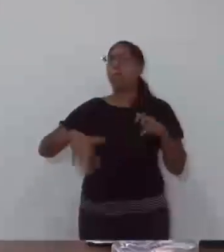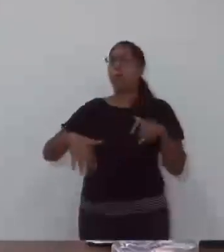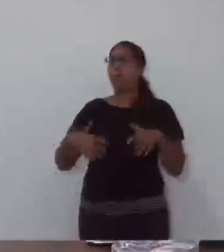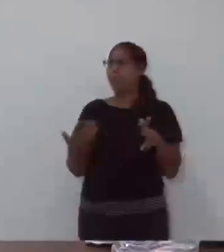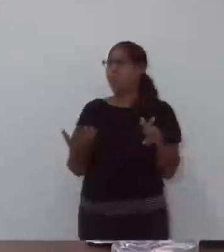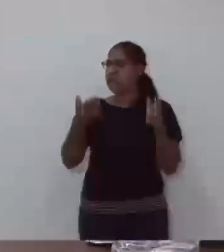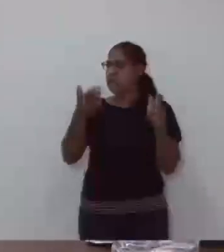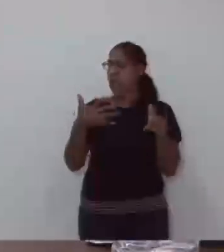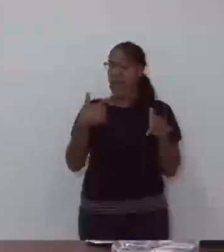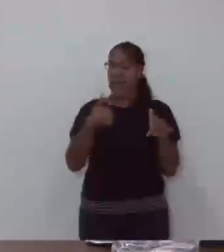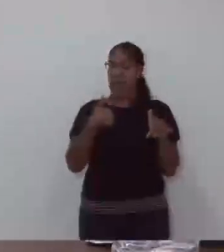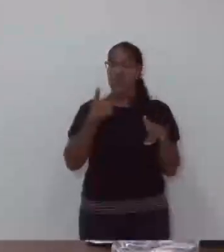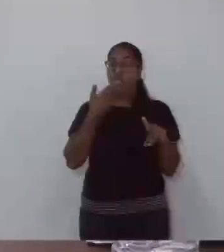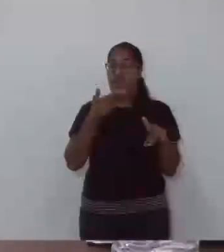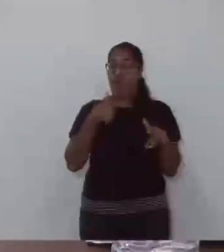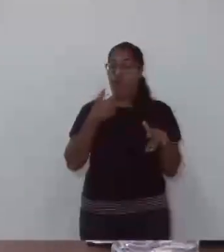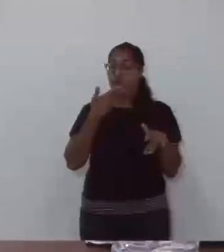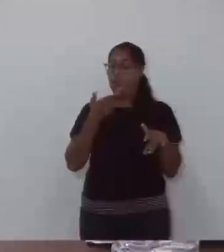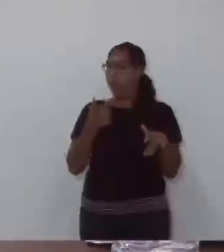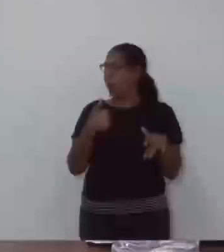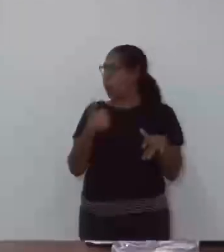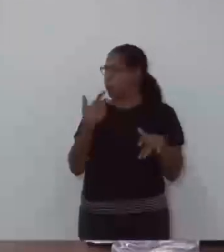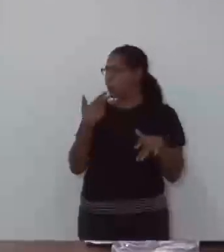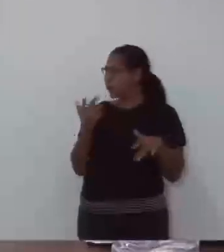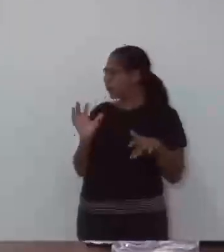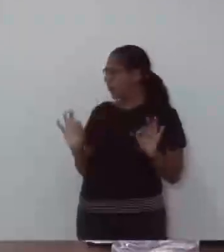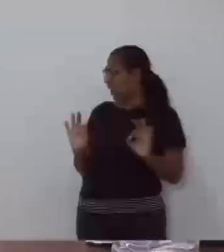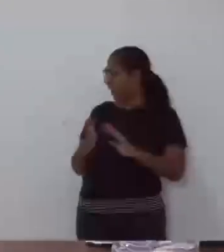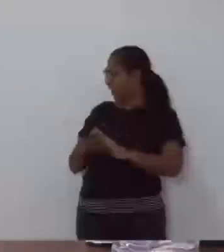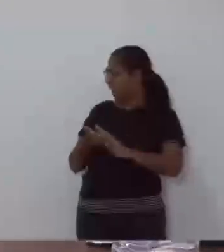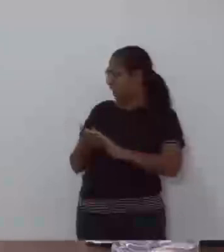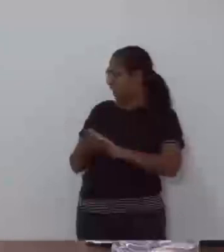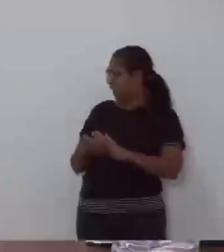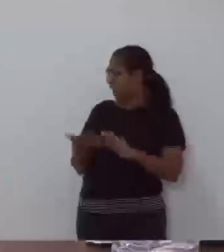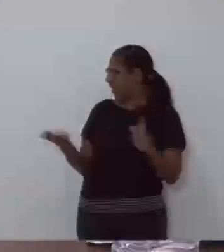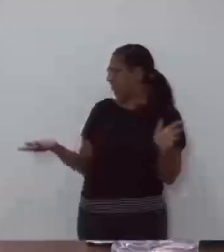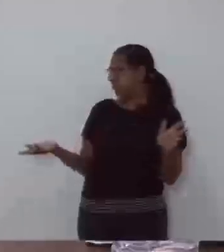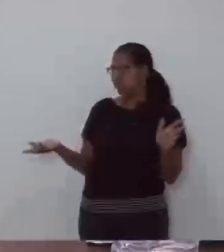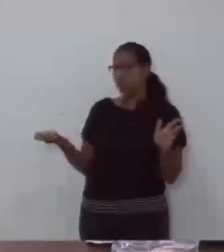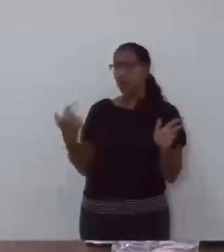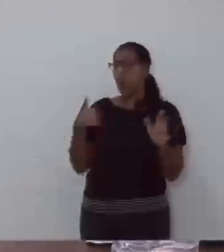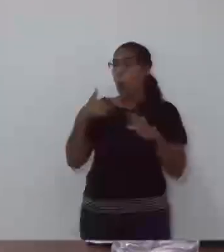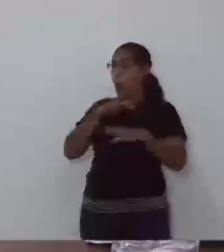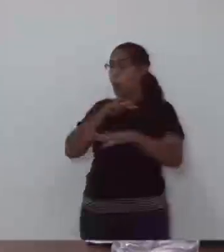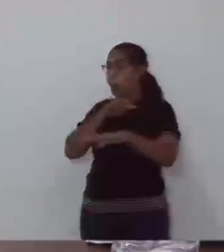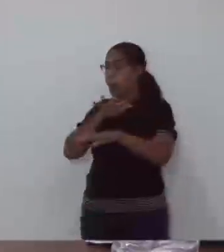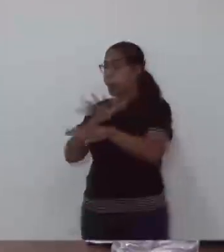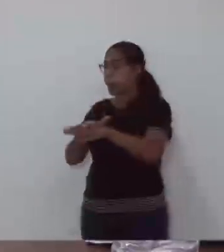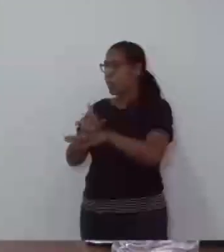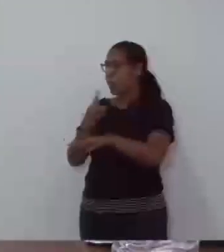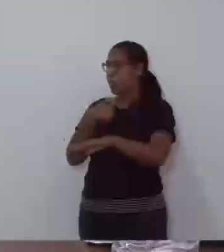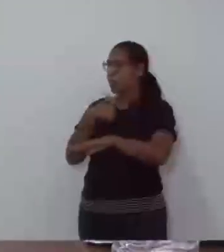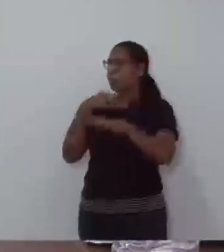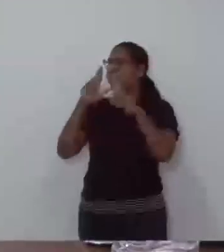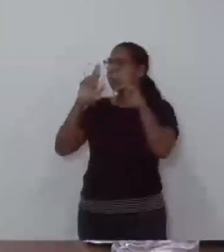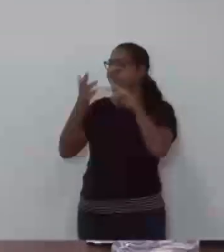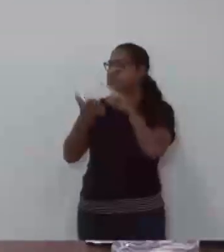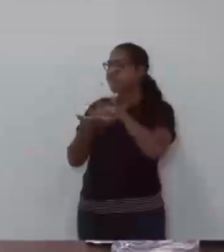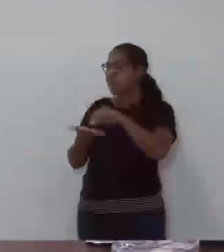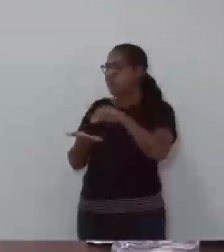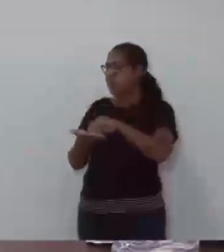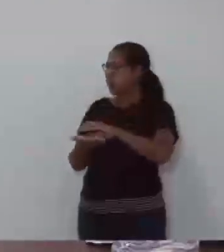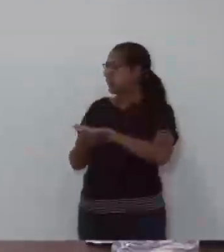eu não as lhe dirigi, vereador. Não lhe ofendi, não desrespeitei em